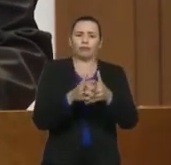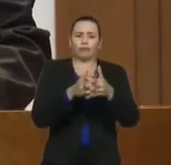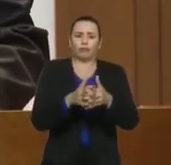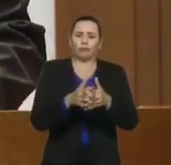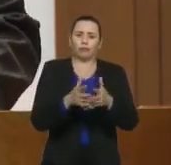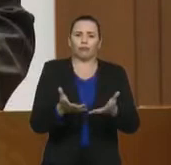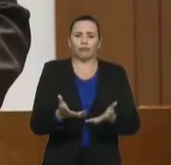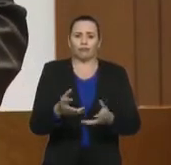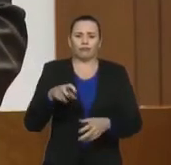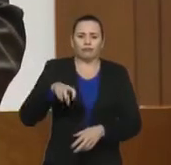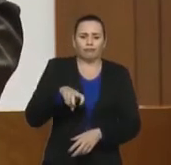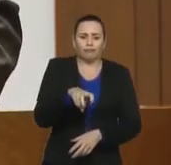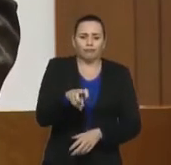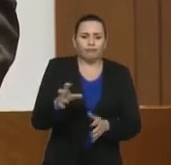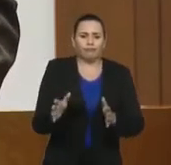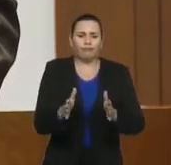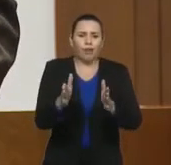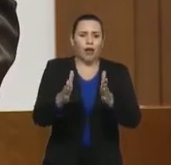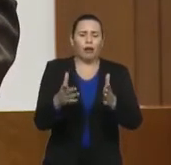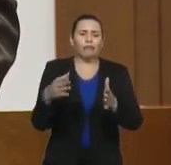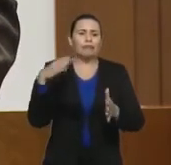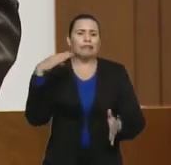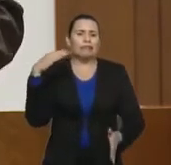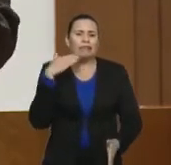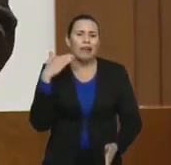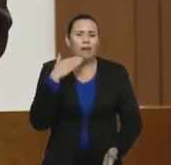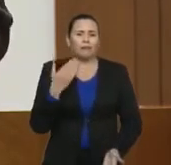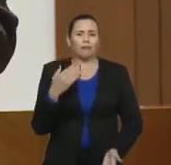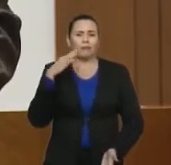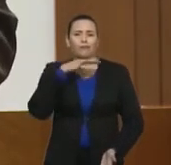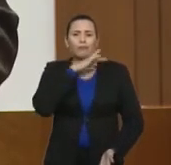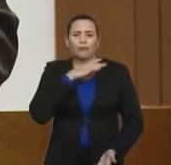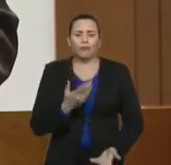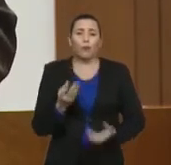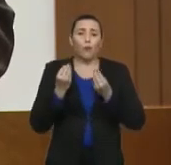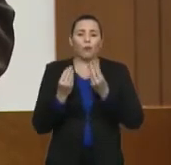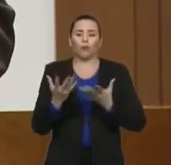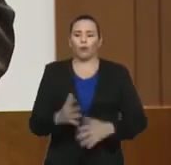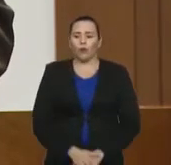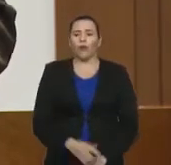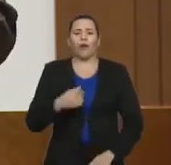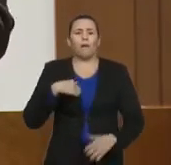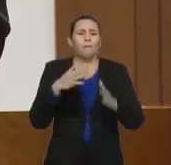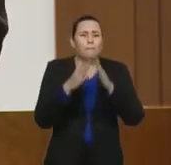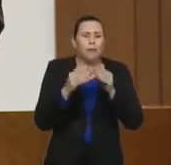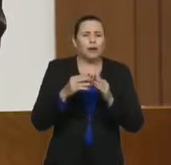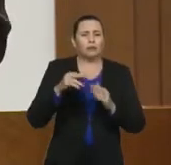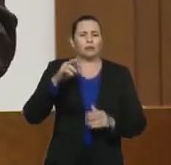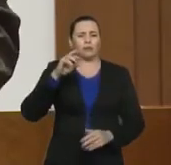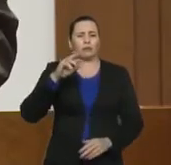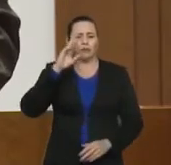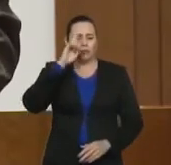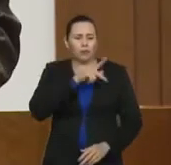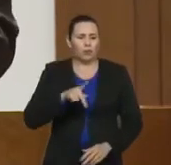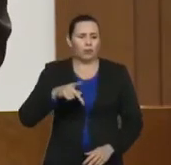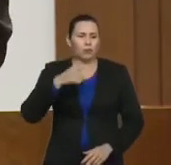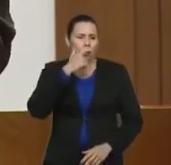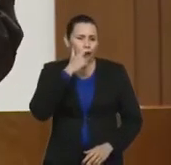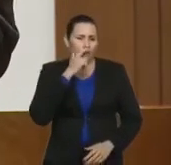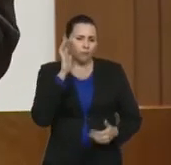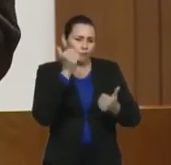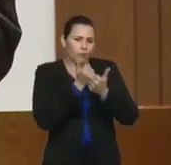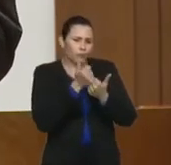cai muito bem, pedir que o governo do estado do Maranhão, pedir ao secretário Cleiton Noleto, que dê